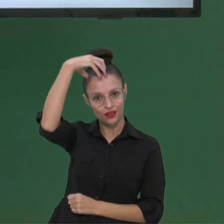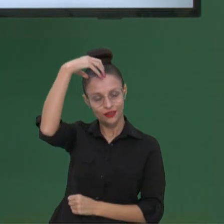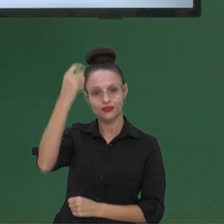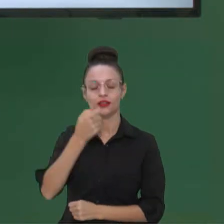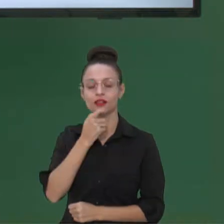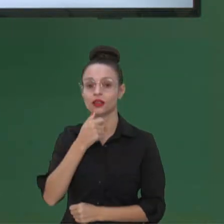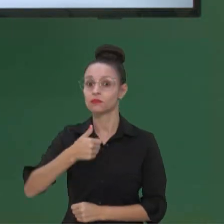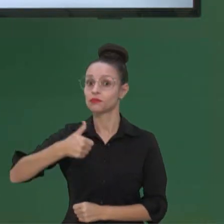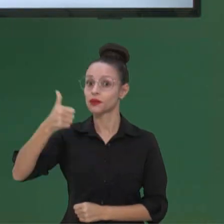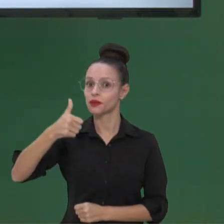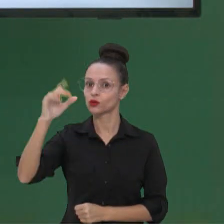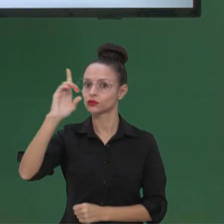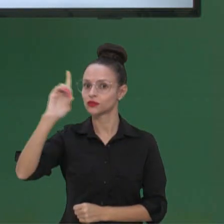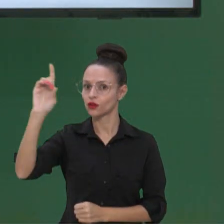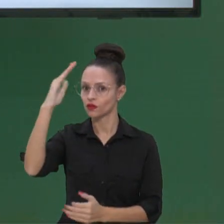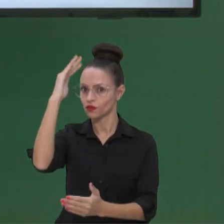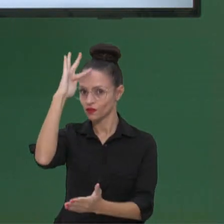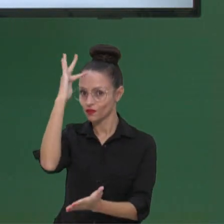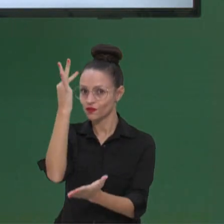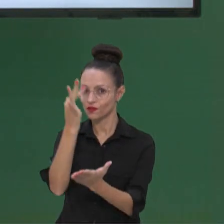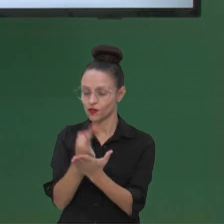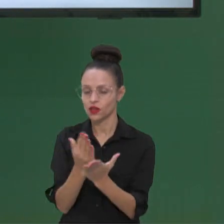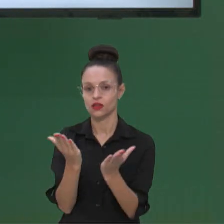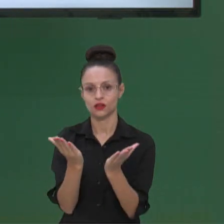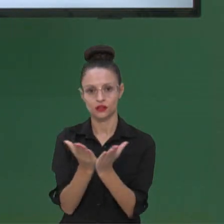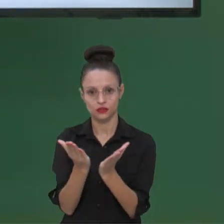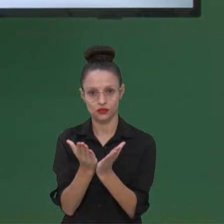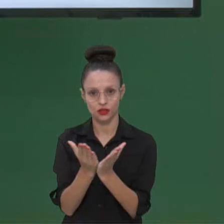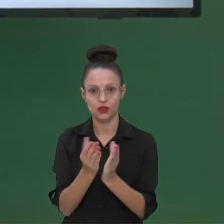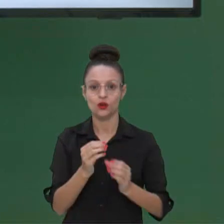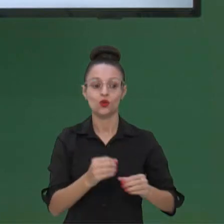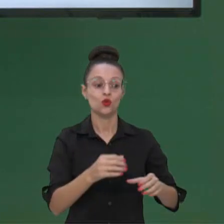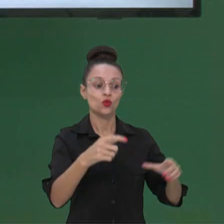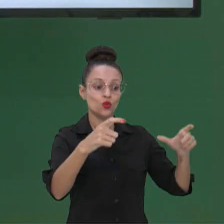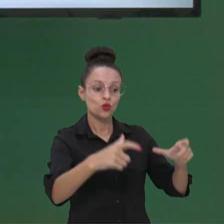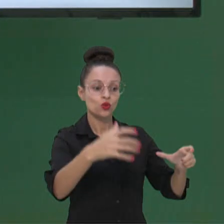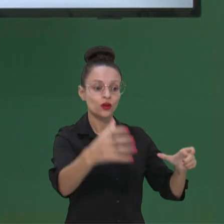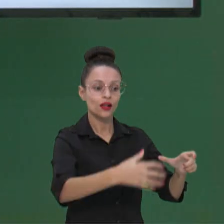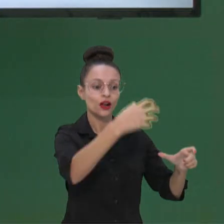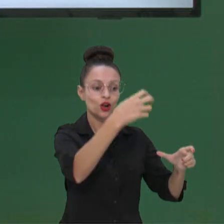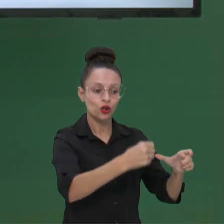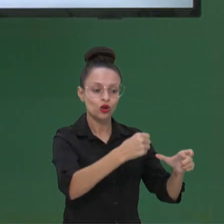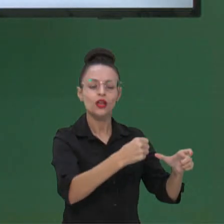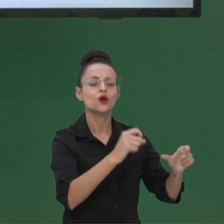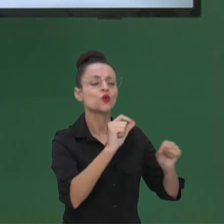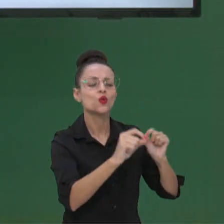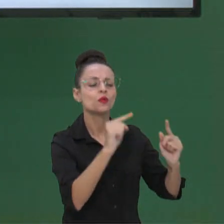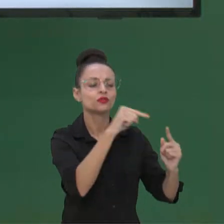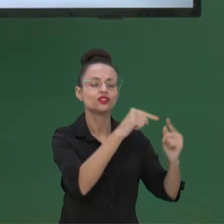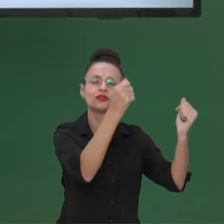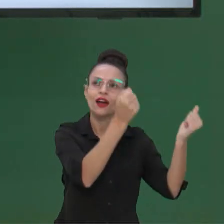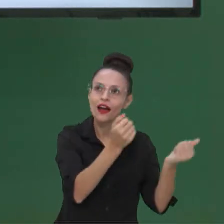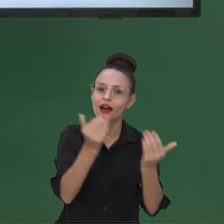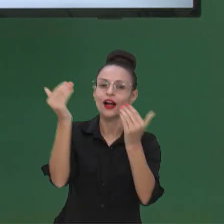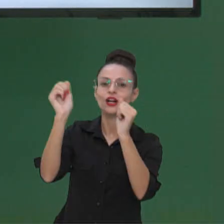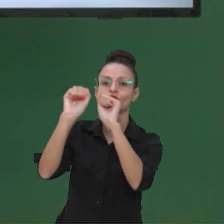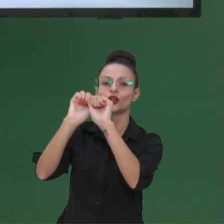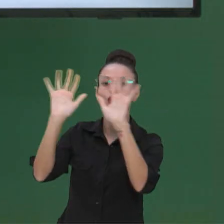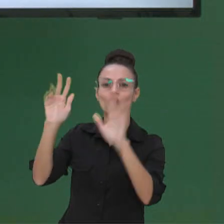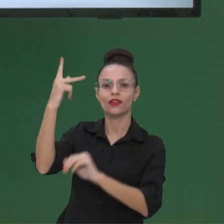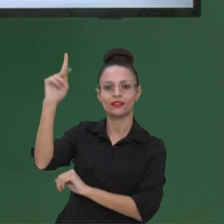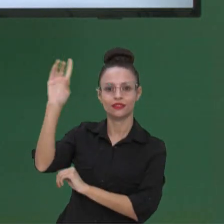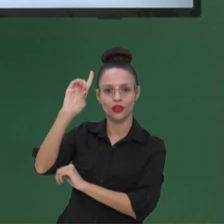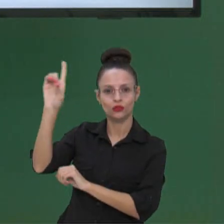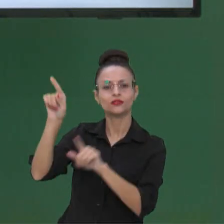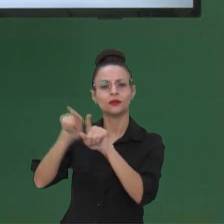fé cristã, importante. A colônia seria fundada para a glória de Deus e para o avanço da fé